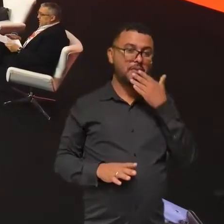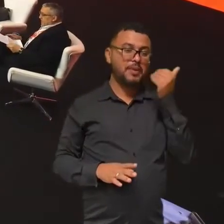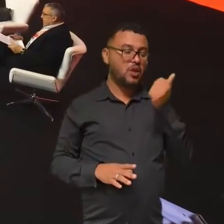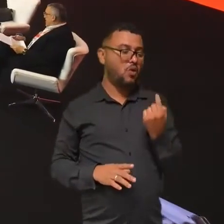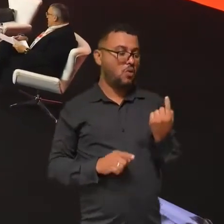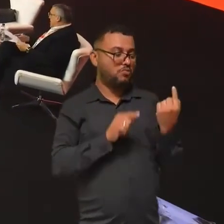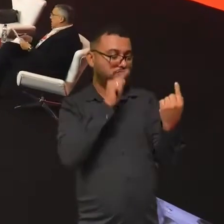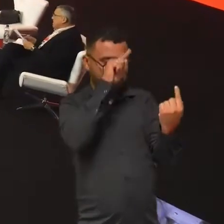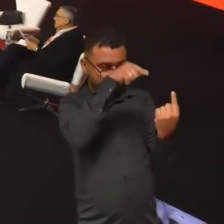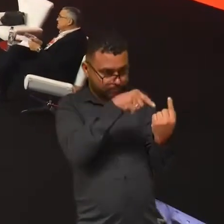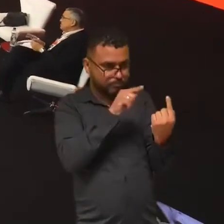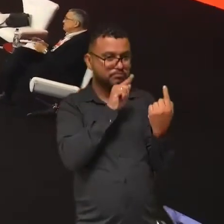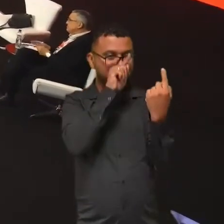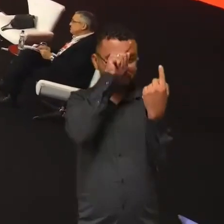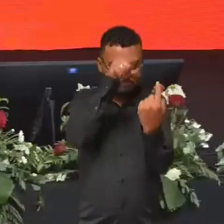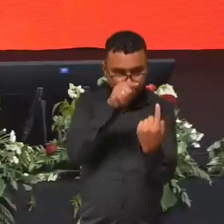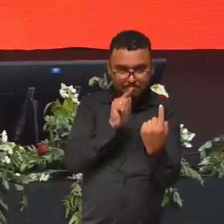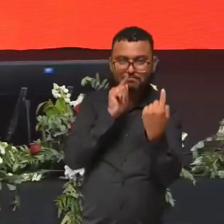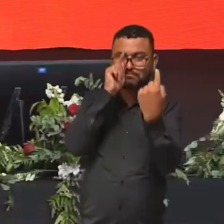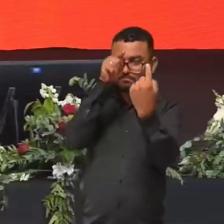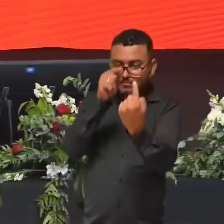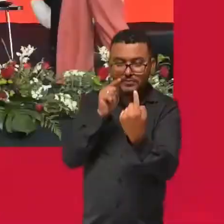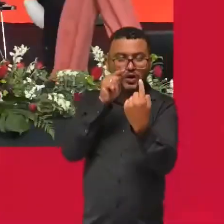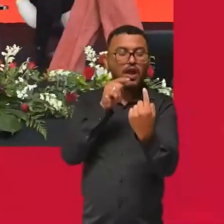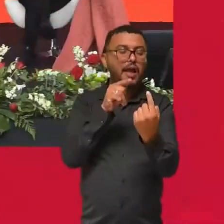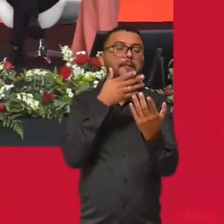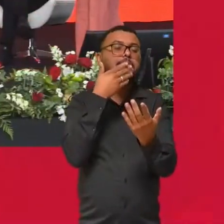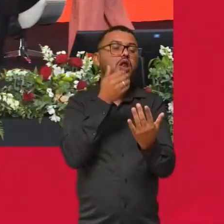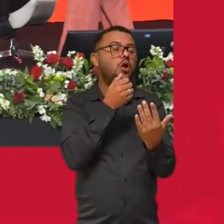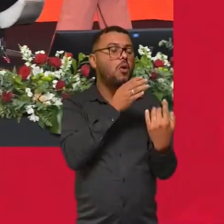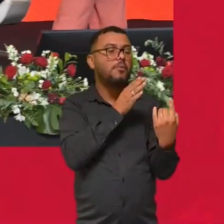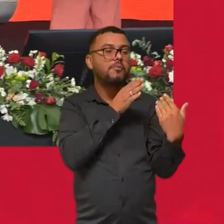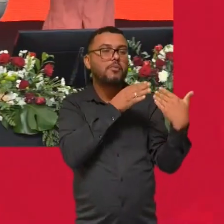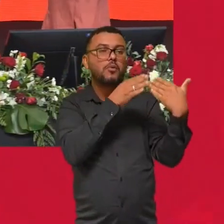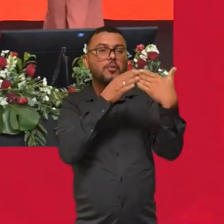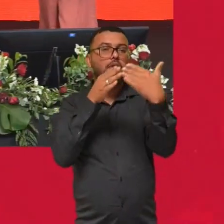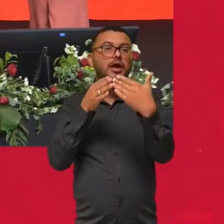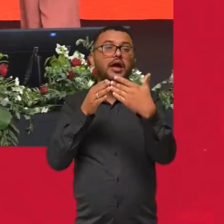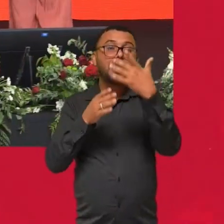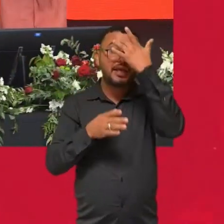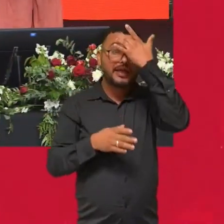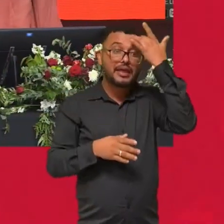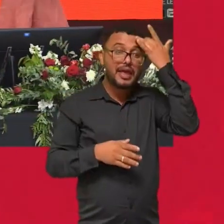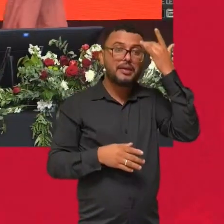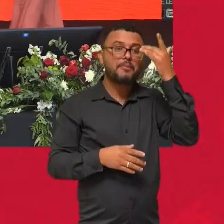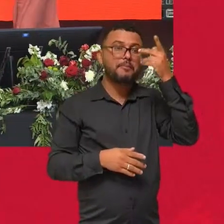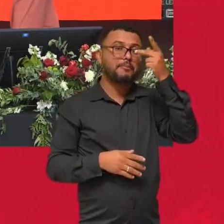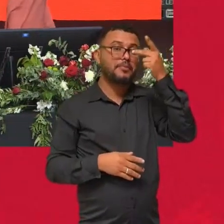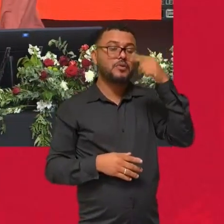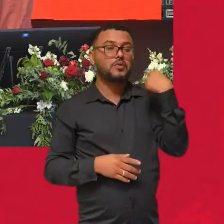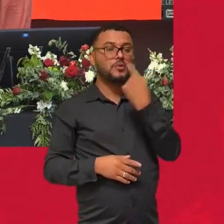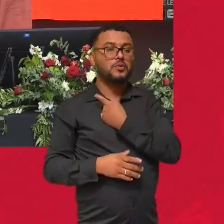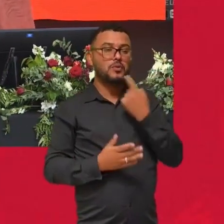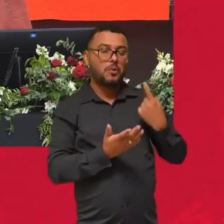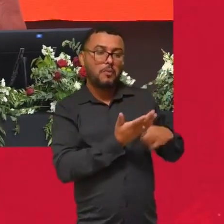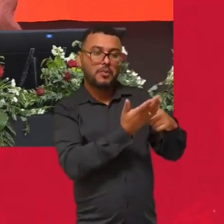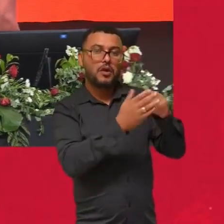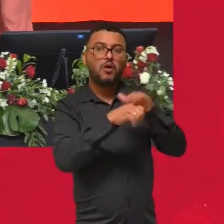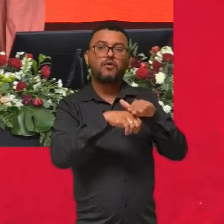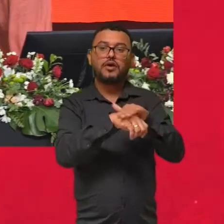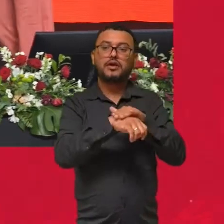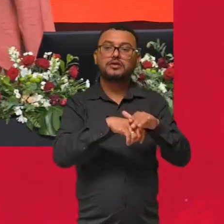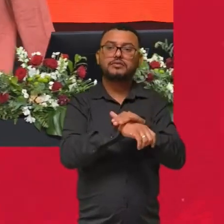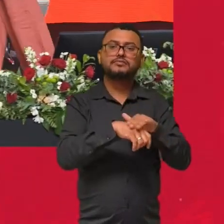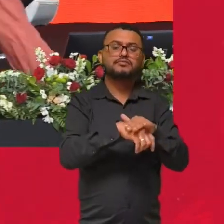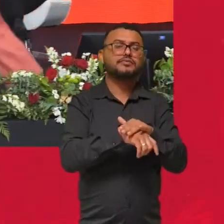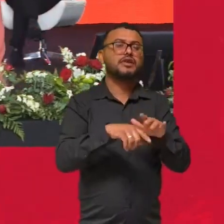indivíduo e outro indivíduo. E quem é esse indivíduo com quem a gente fala? Esse indivíduo que a gente fala, e a gente tem um hábito